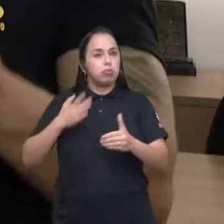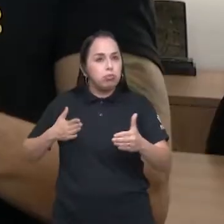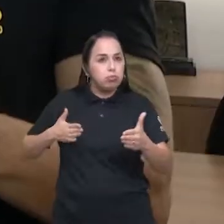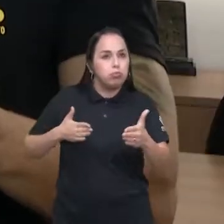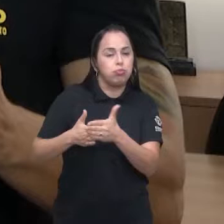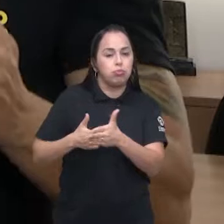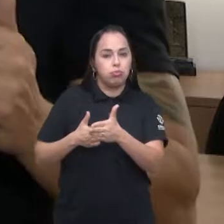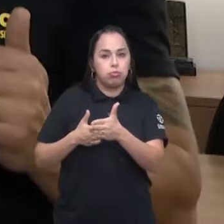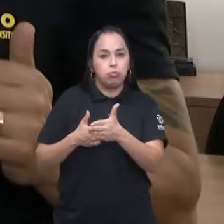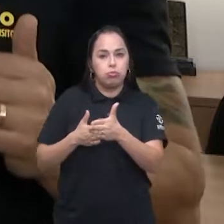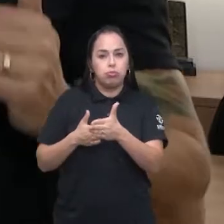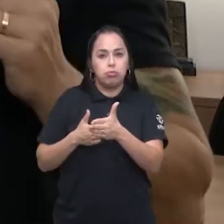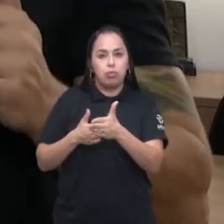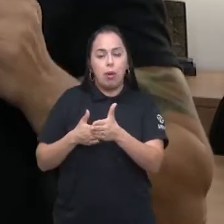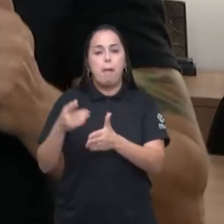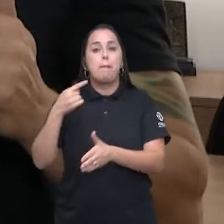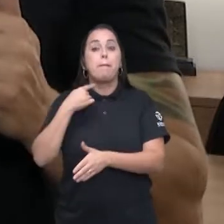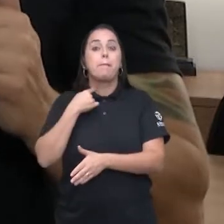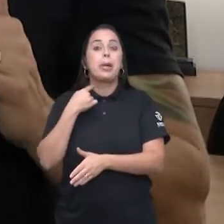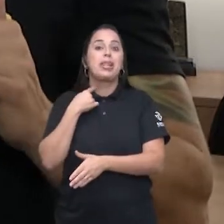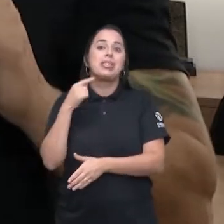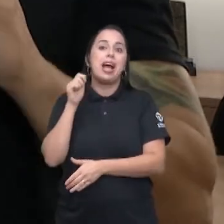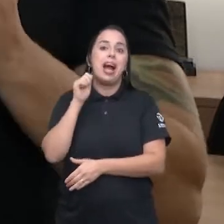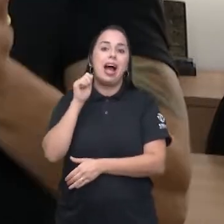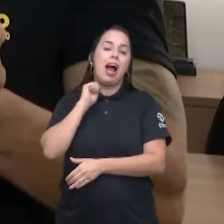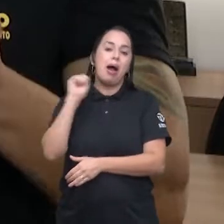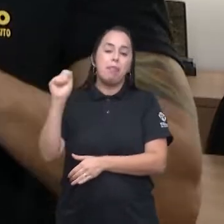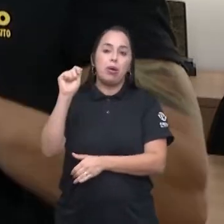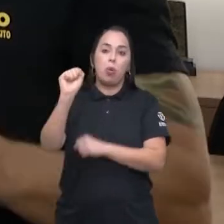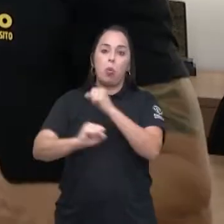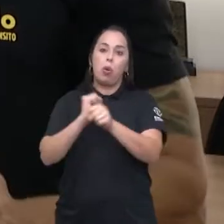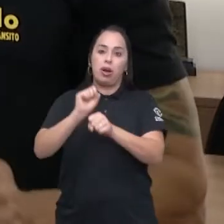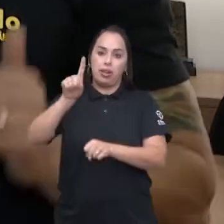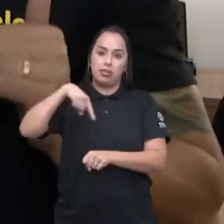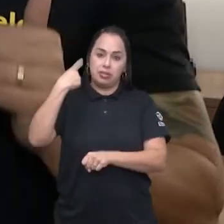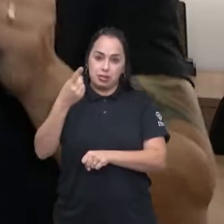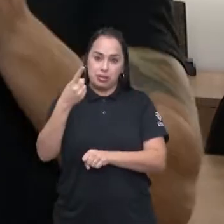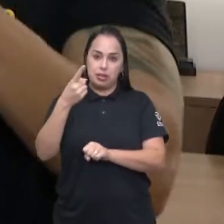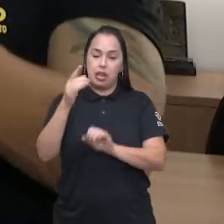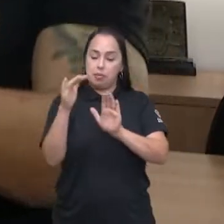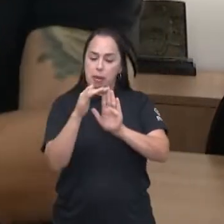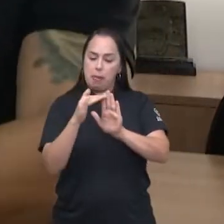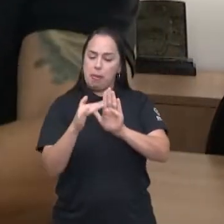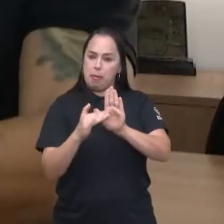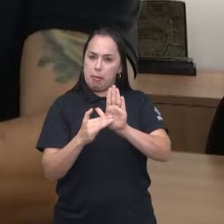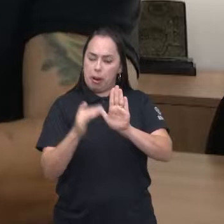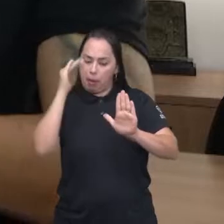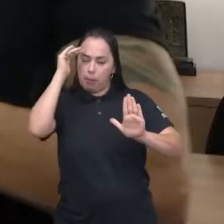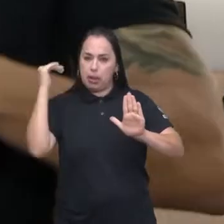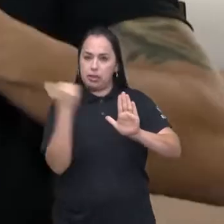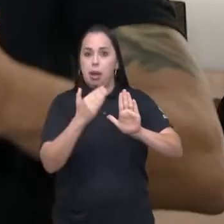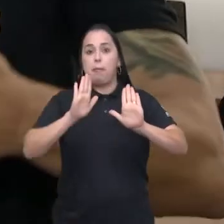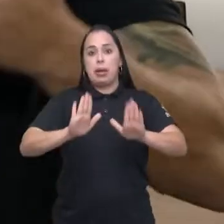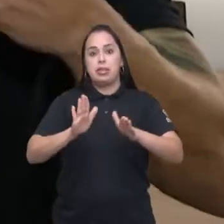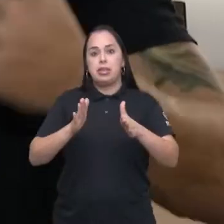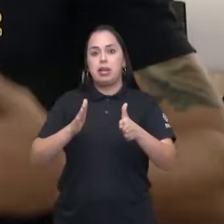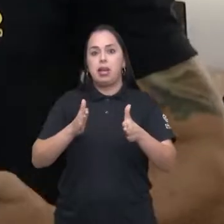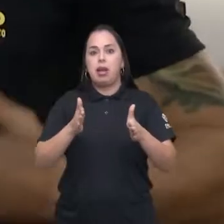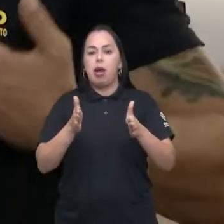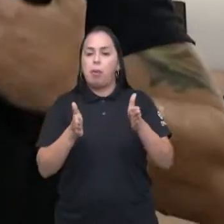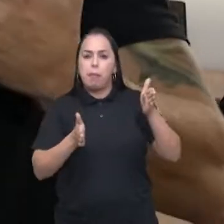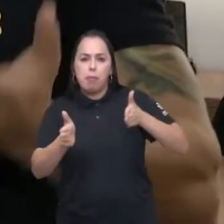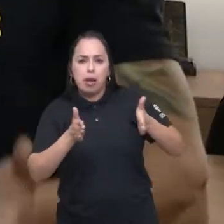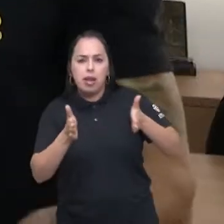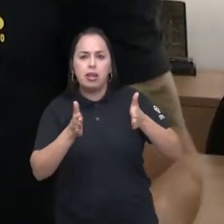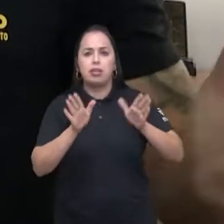período máximo previsto a gente tem o sistema entra em funcionamento em abril mais ou menos do ano que vem isso usando o cronograma máximo Lógico